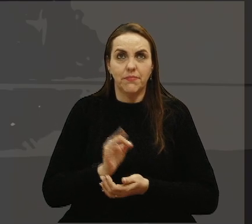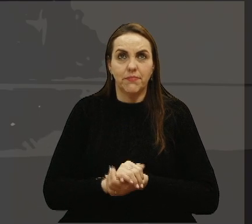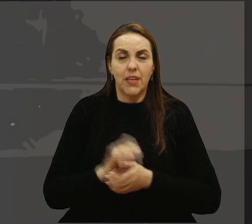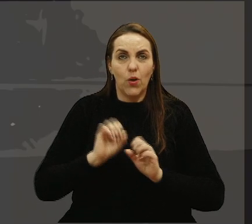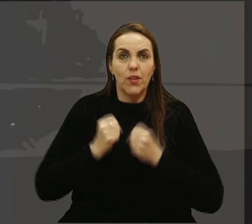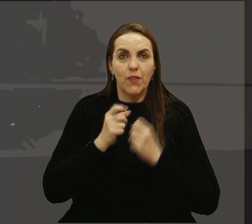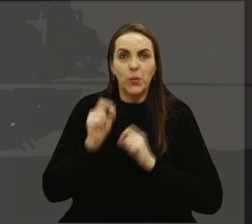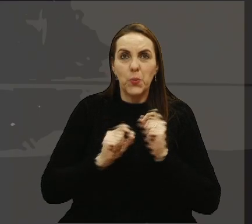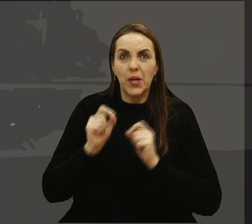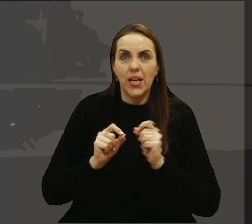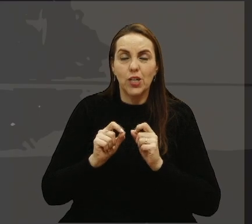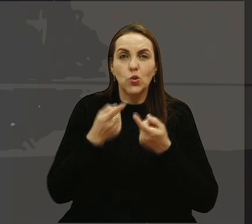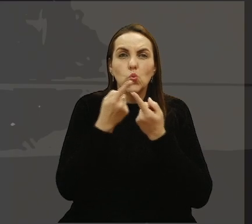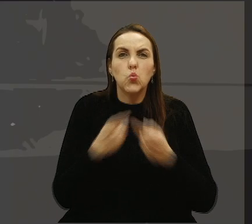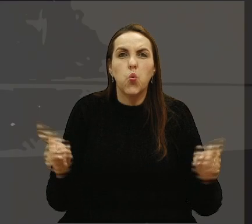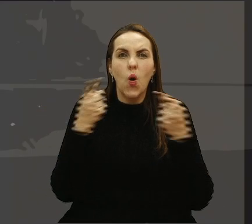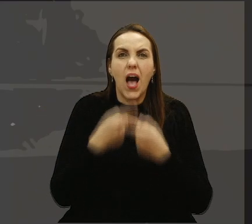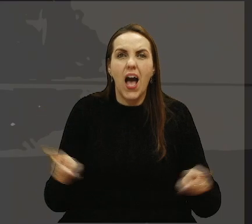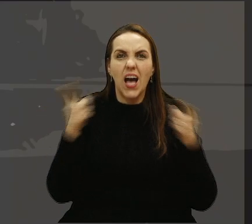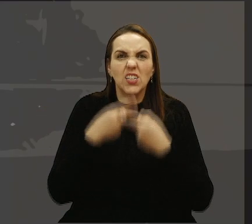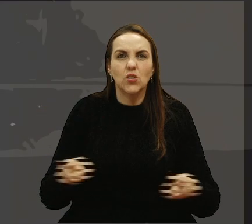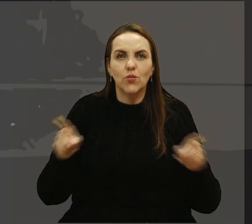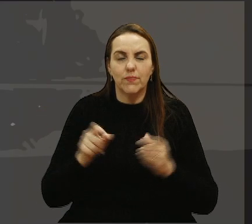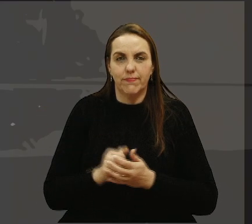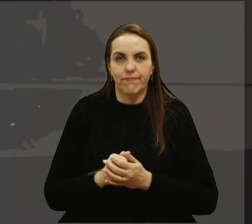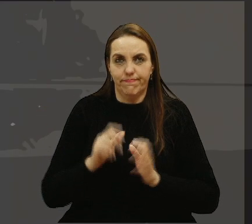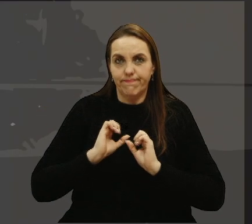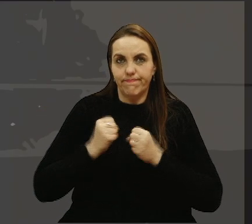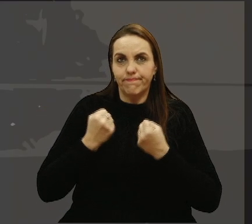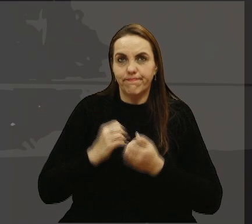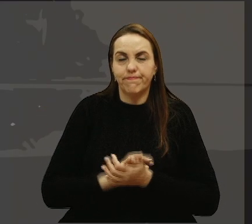sabe o quê? Churrascada, vereador Zé D'Ambrosa.